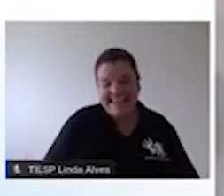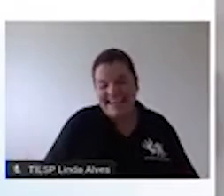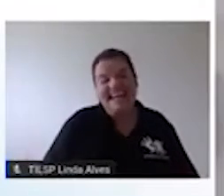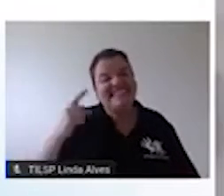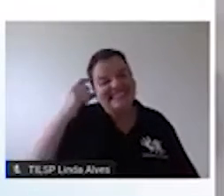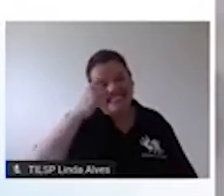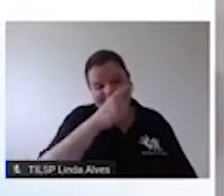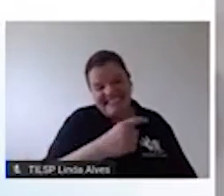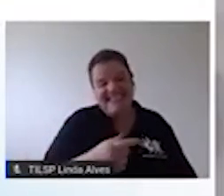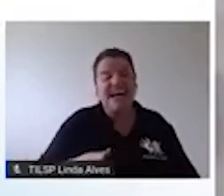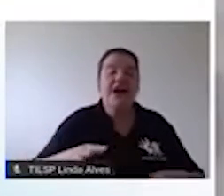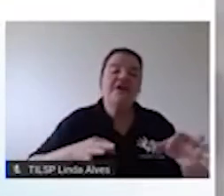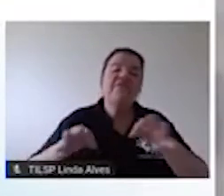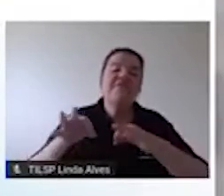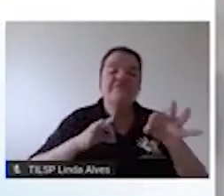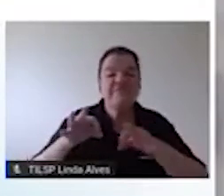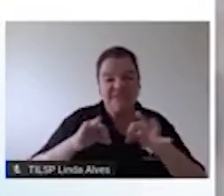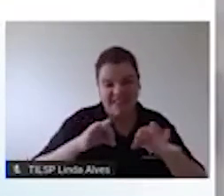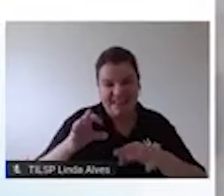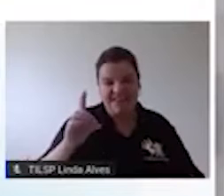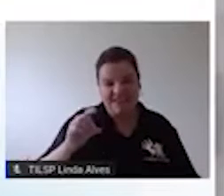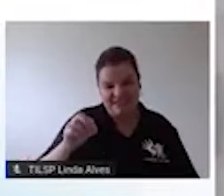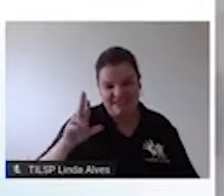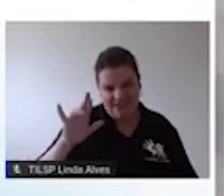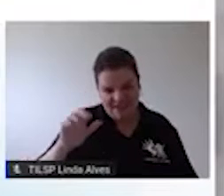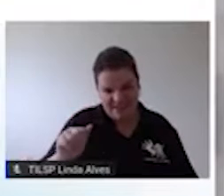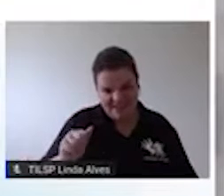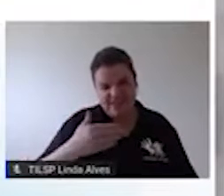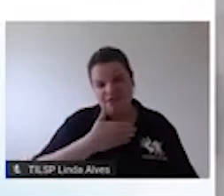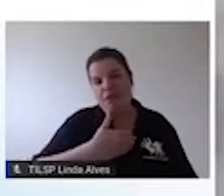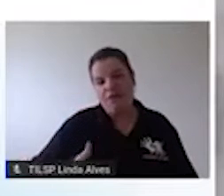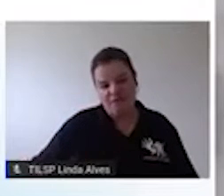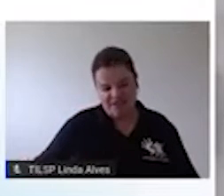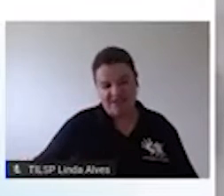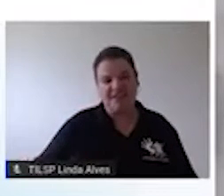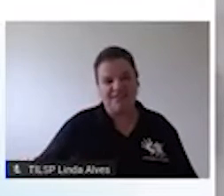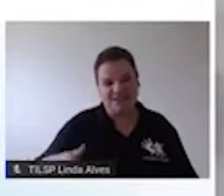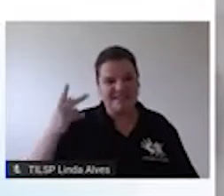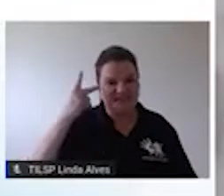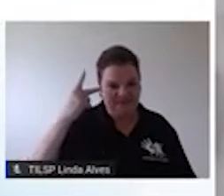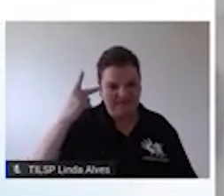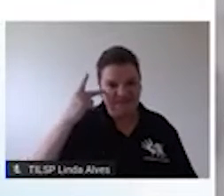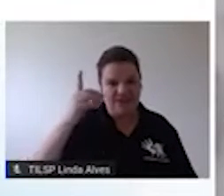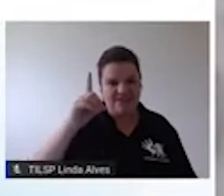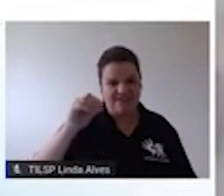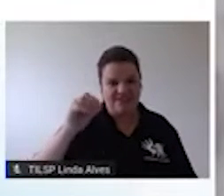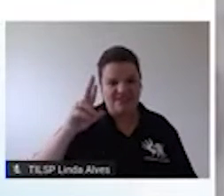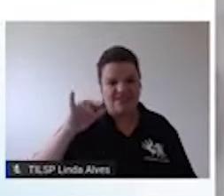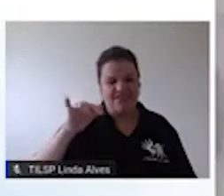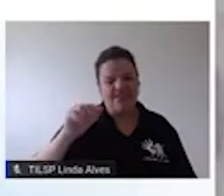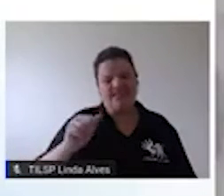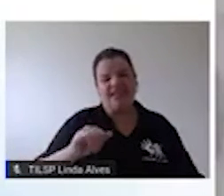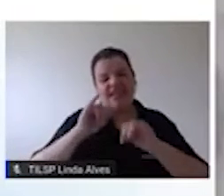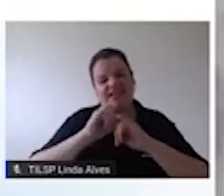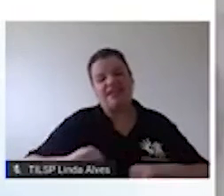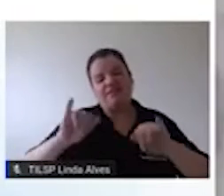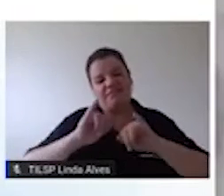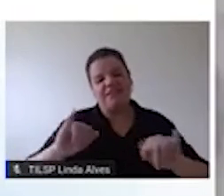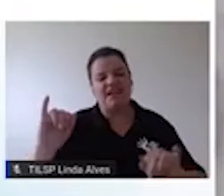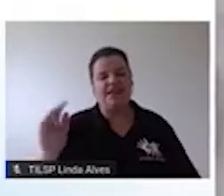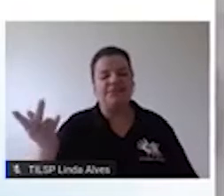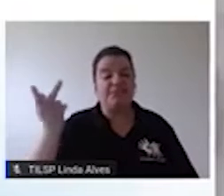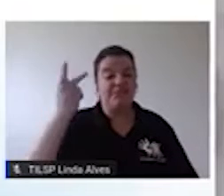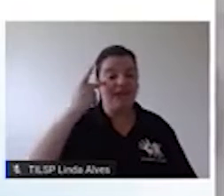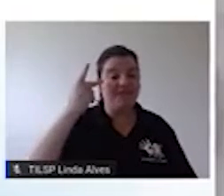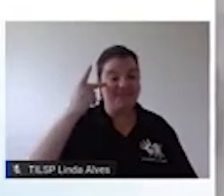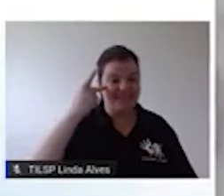eu acho que o plano do Dória, do governador Dória, né, um plano de uma campanha paulista,